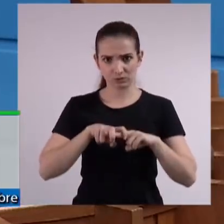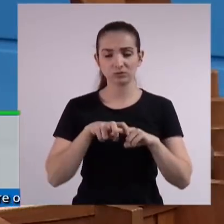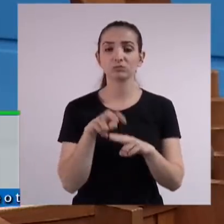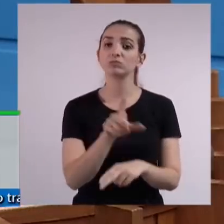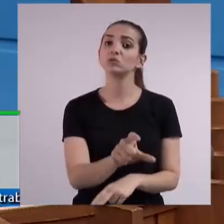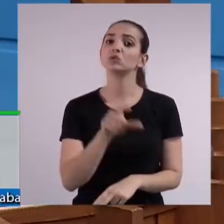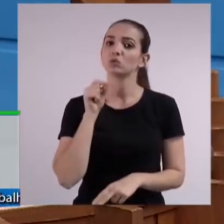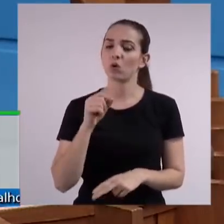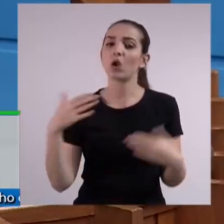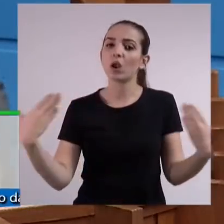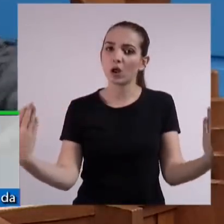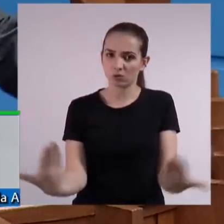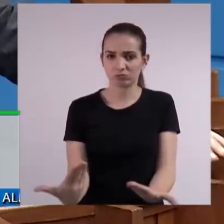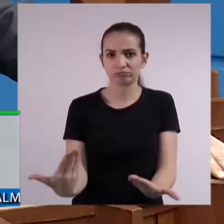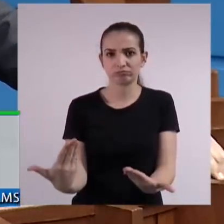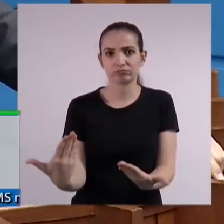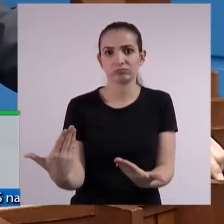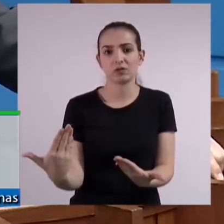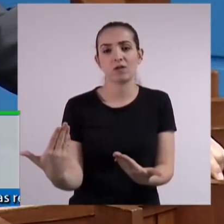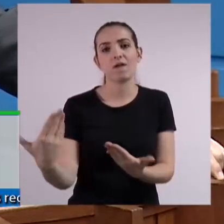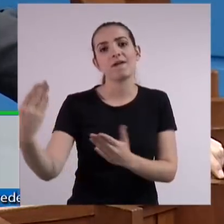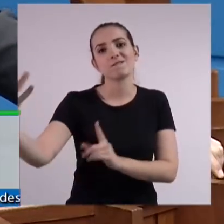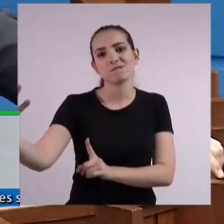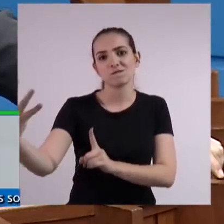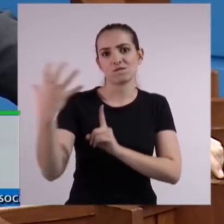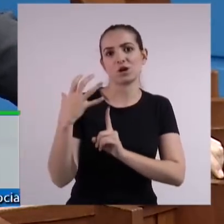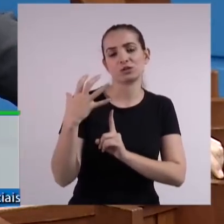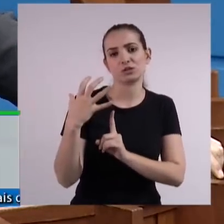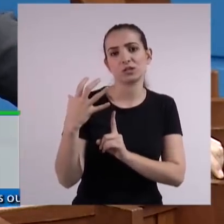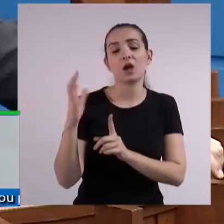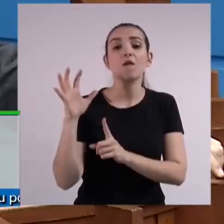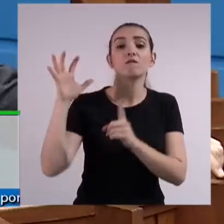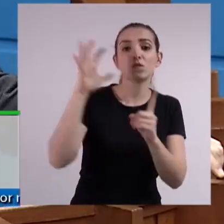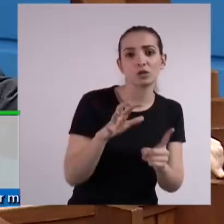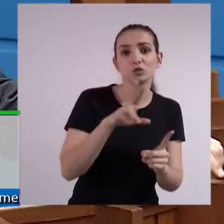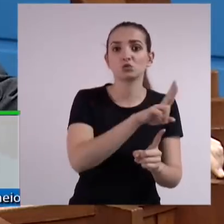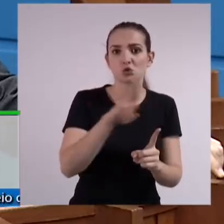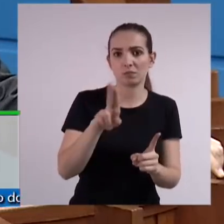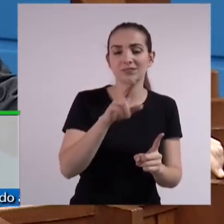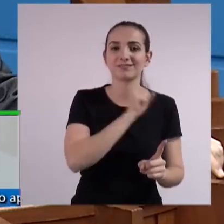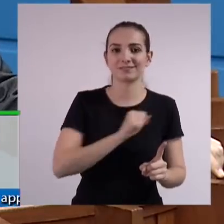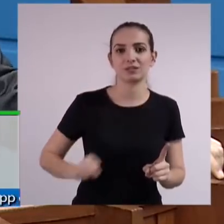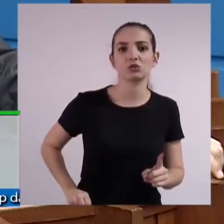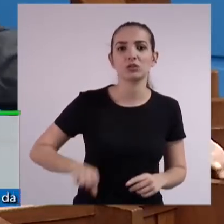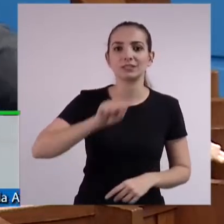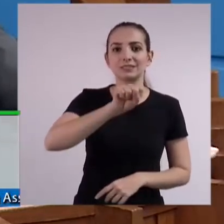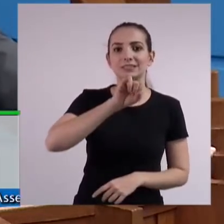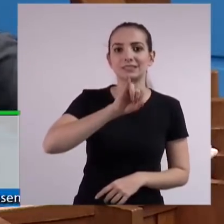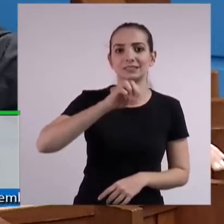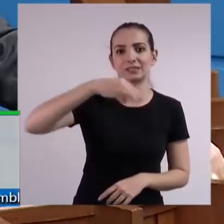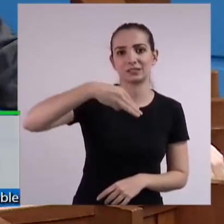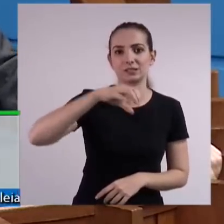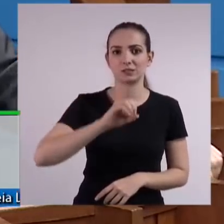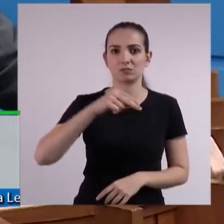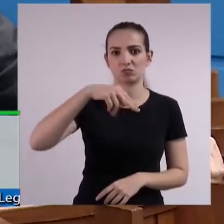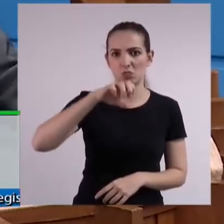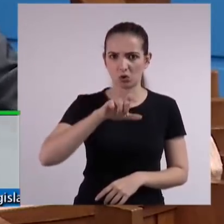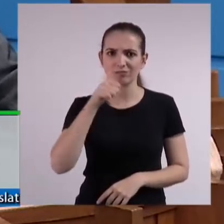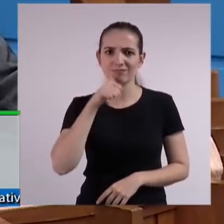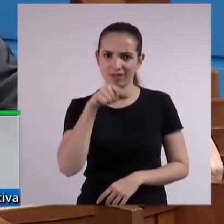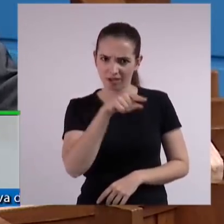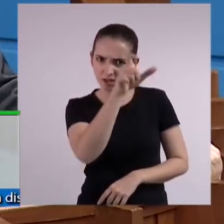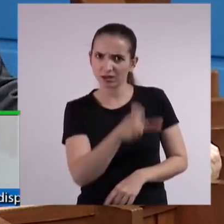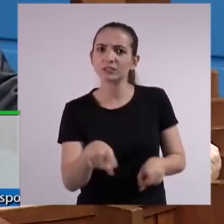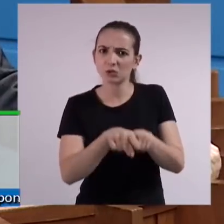escolha recaiu em cima do nome da senadora Simone Tebet, que também tem uma história